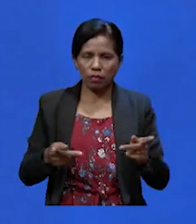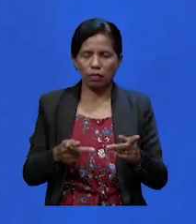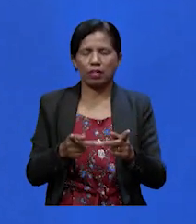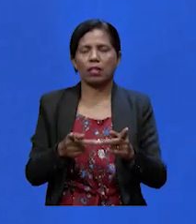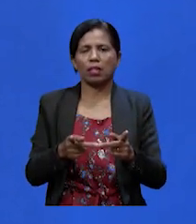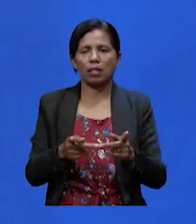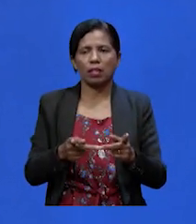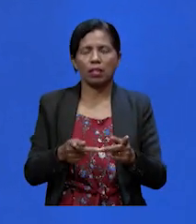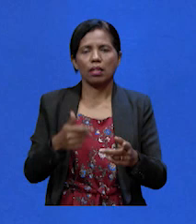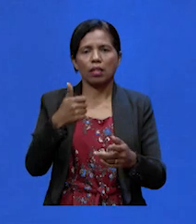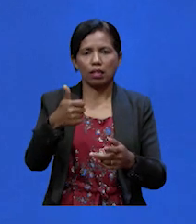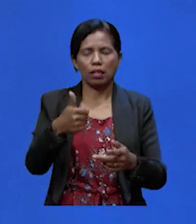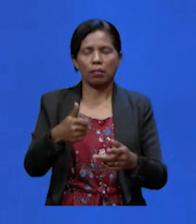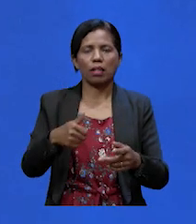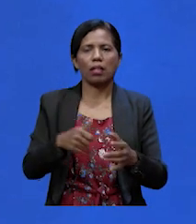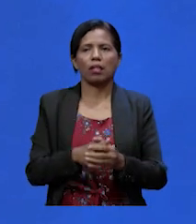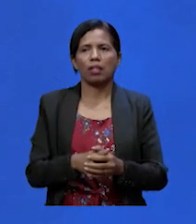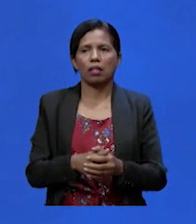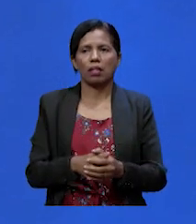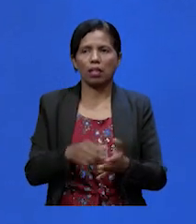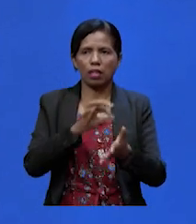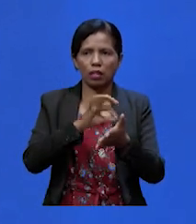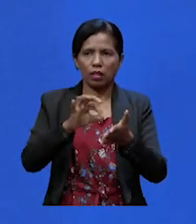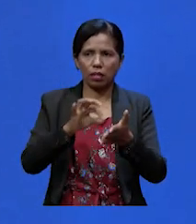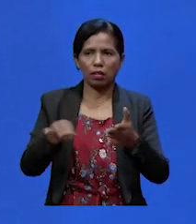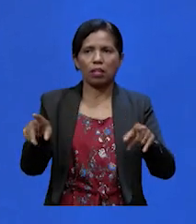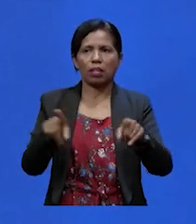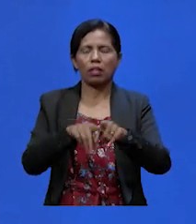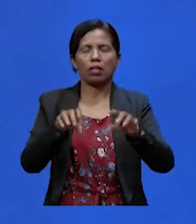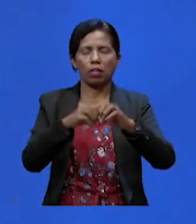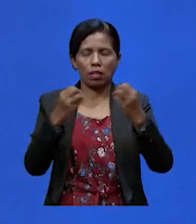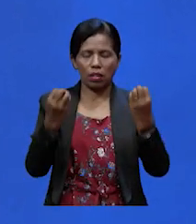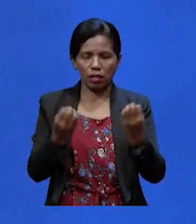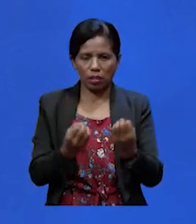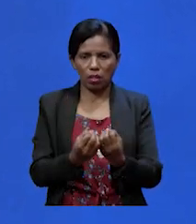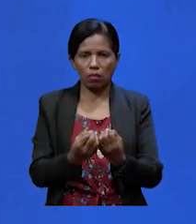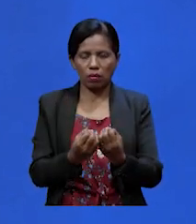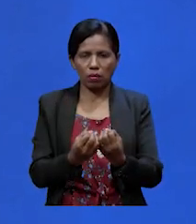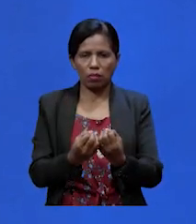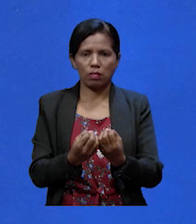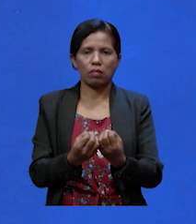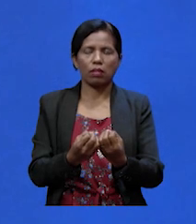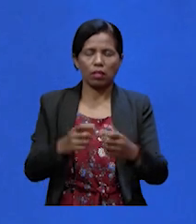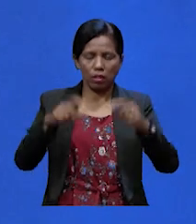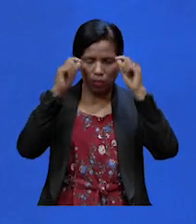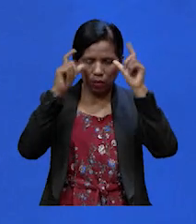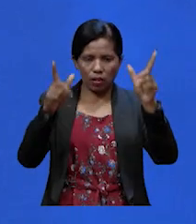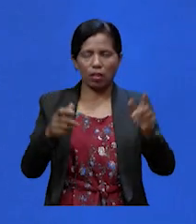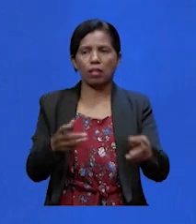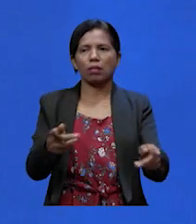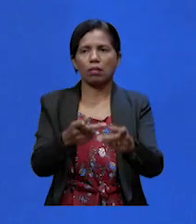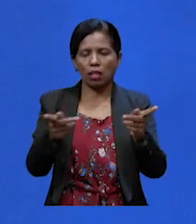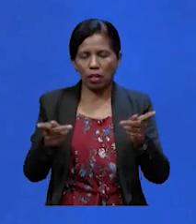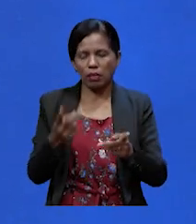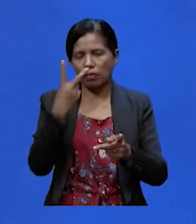lepra no hawana registu hanesan organisasi pang lokal atu asegura fatin no